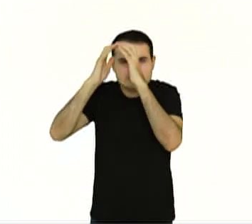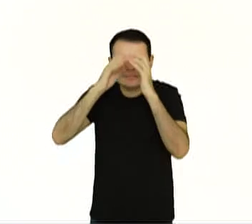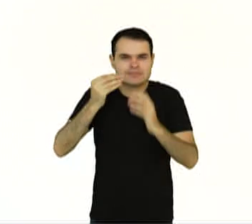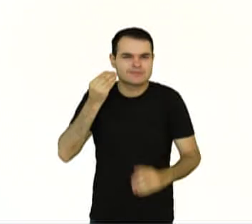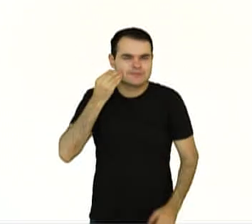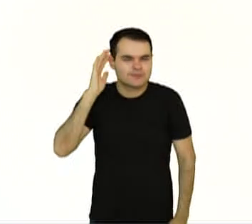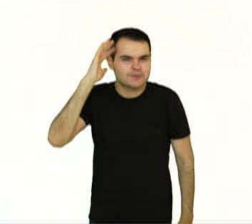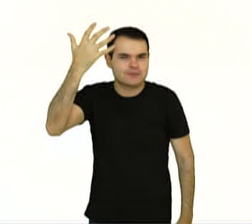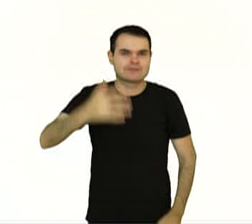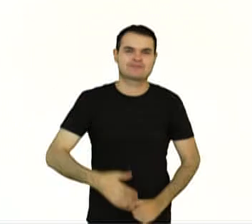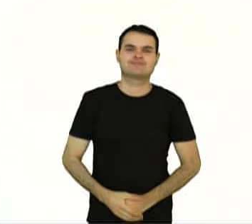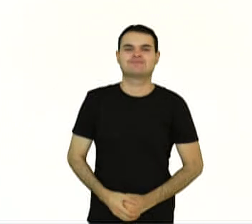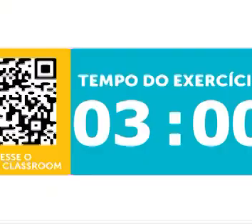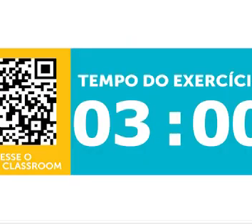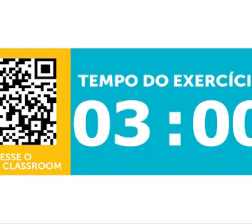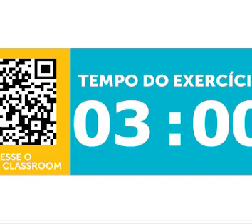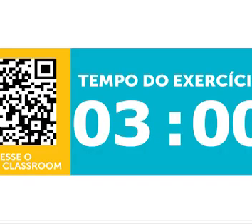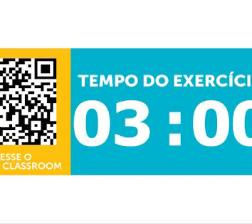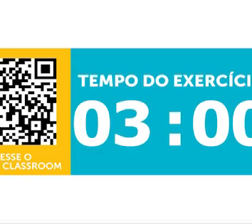exercício.